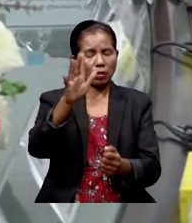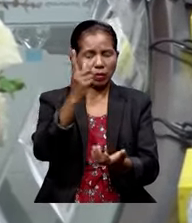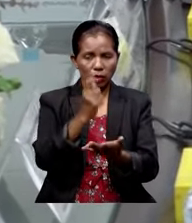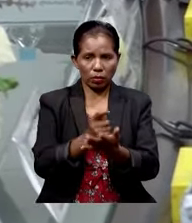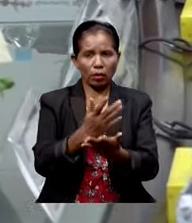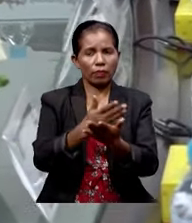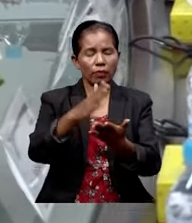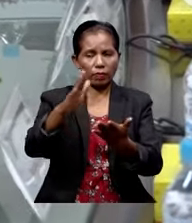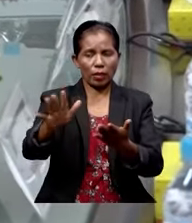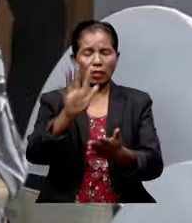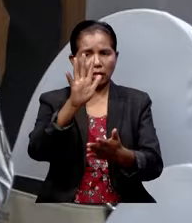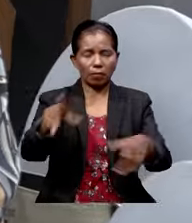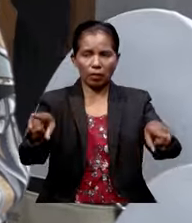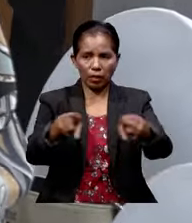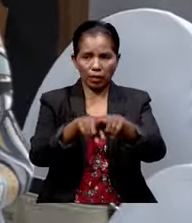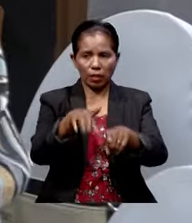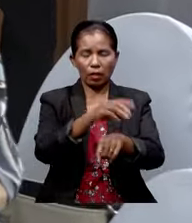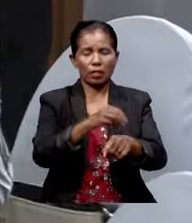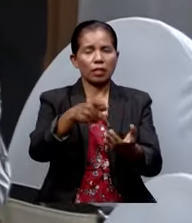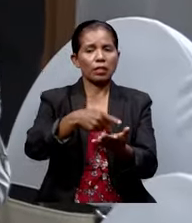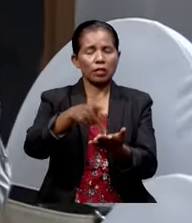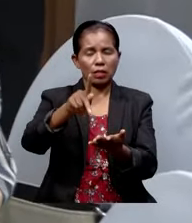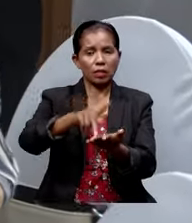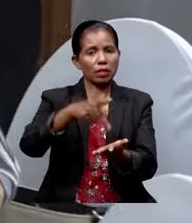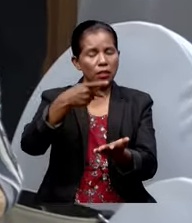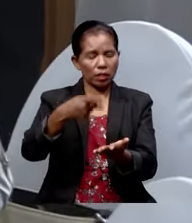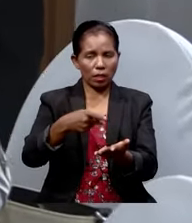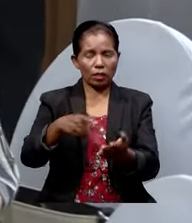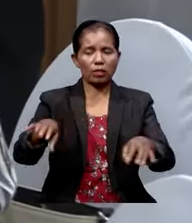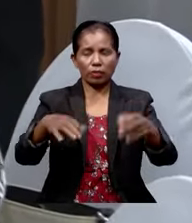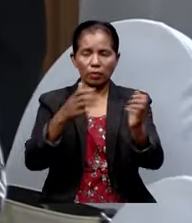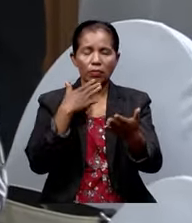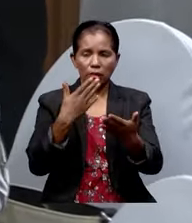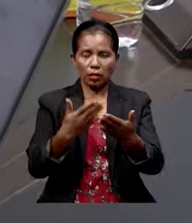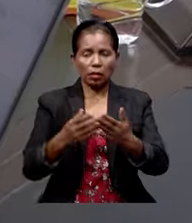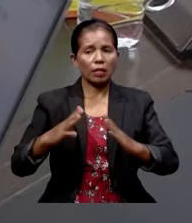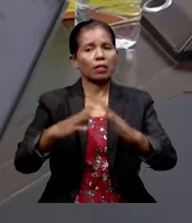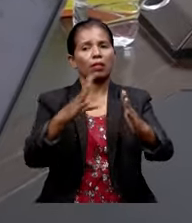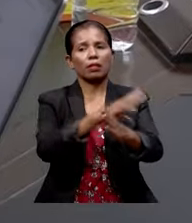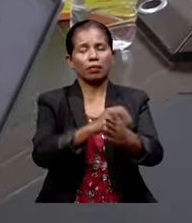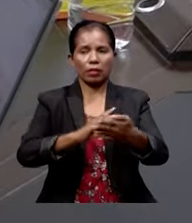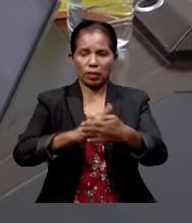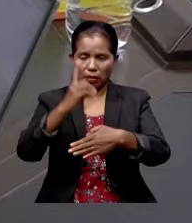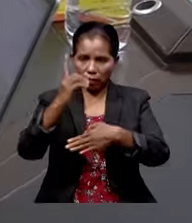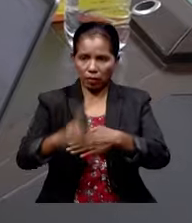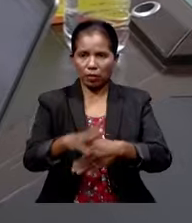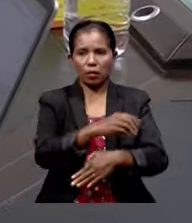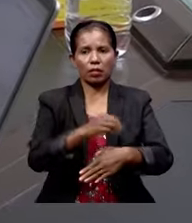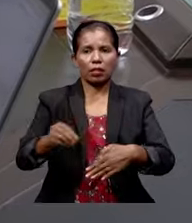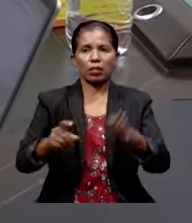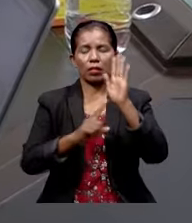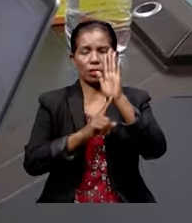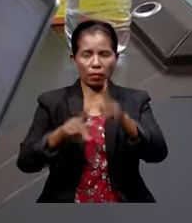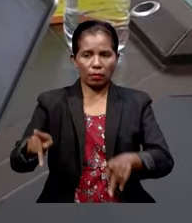Odifaje ba categoria Lima Makanesan, salário vencimento, bens serviço, capital menor, capital desenvolvimento, nomos